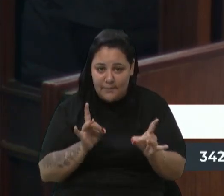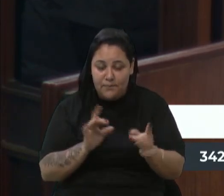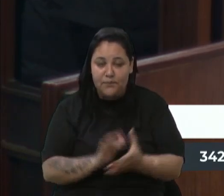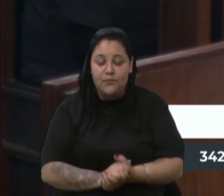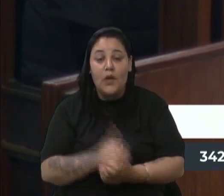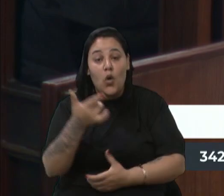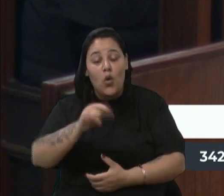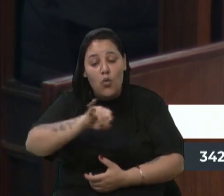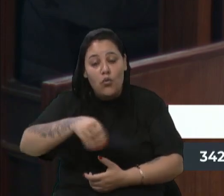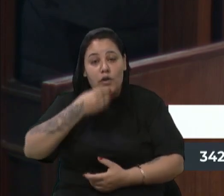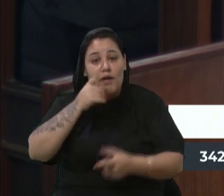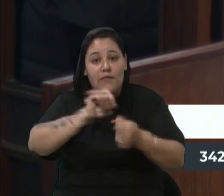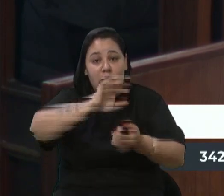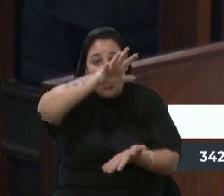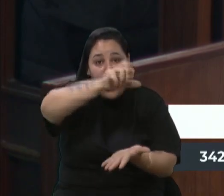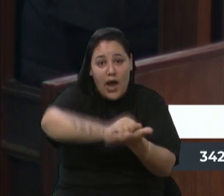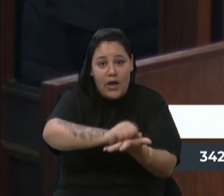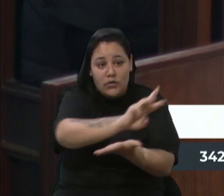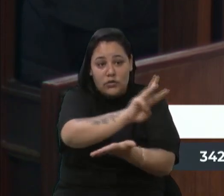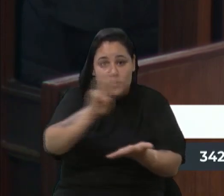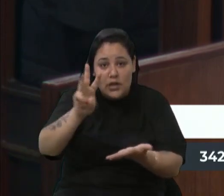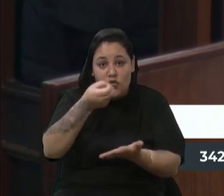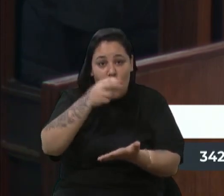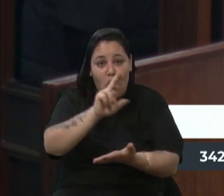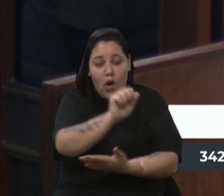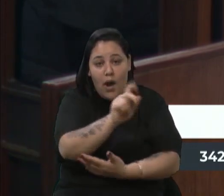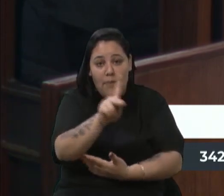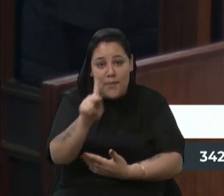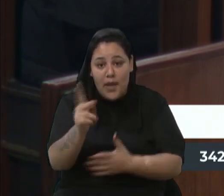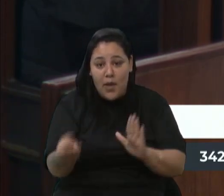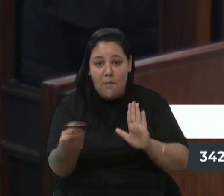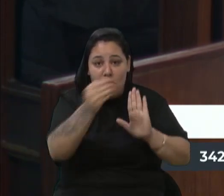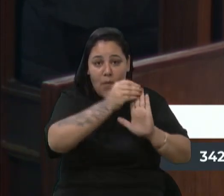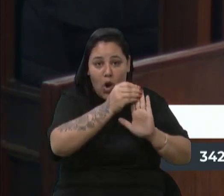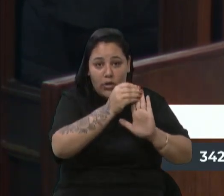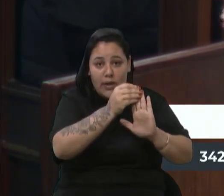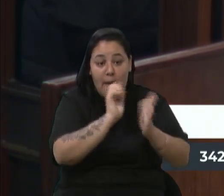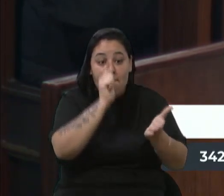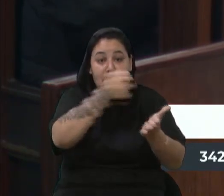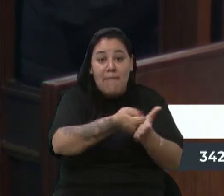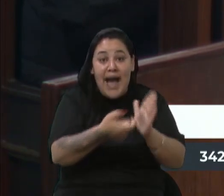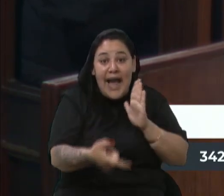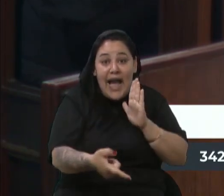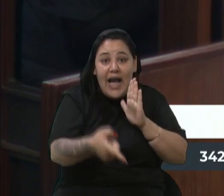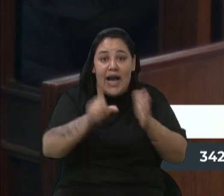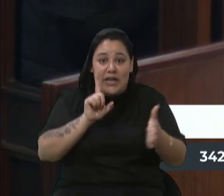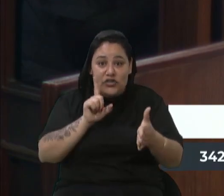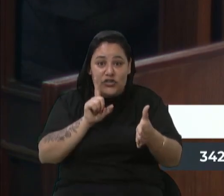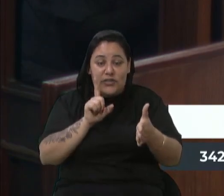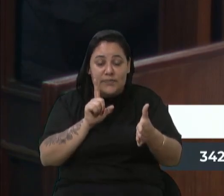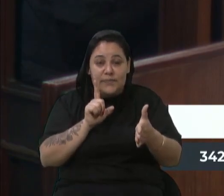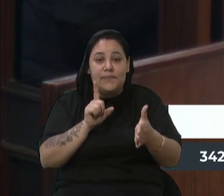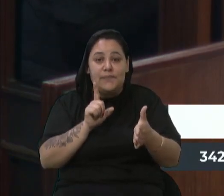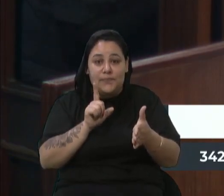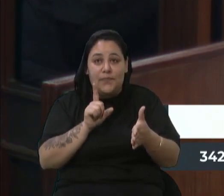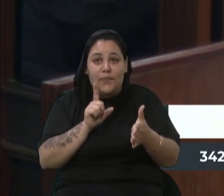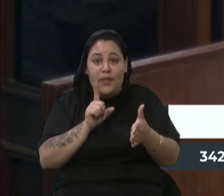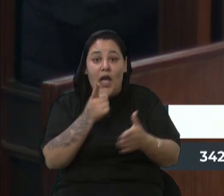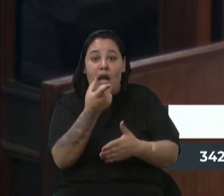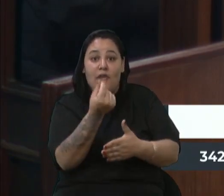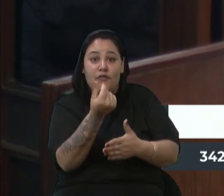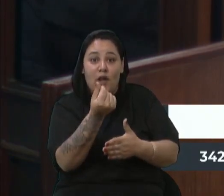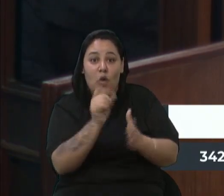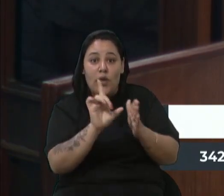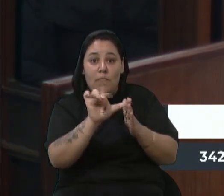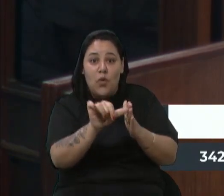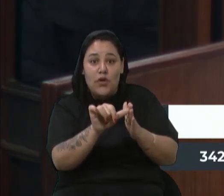um cadastro no site ou no aplicativo da concessionária e inserir os créditos antecipadamente, seria nos tags. Nesse caso, o valor será descontado